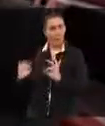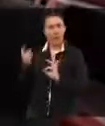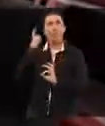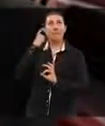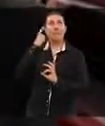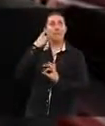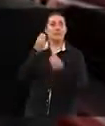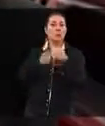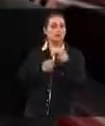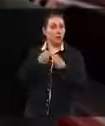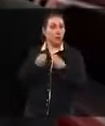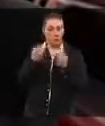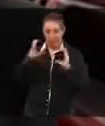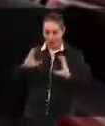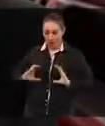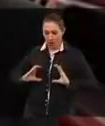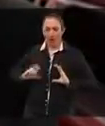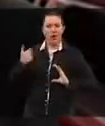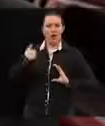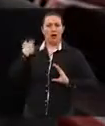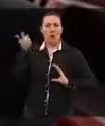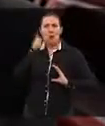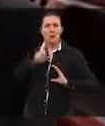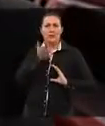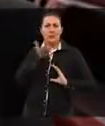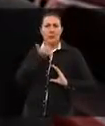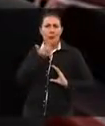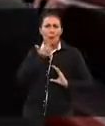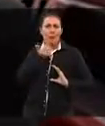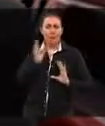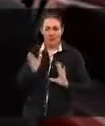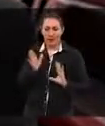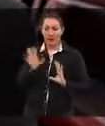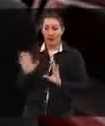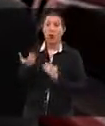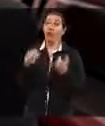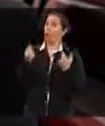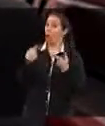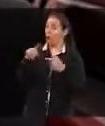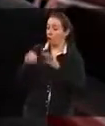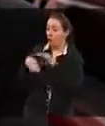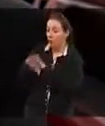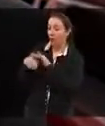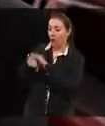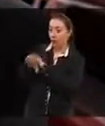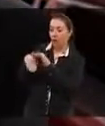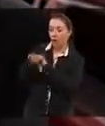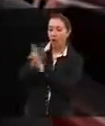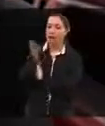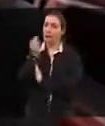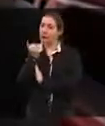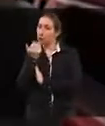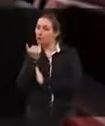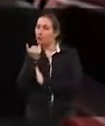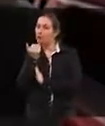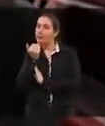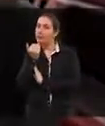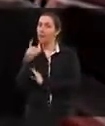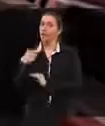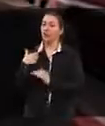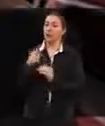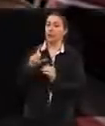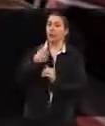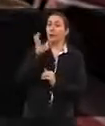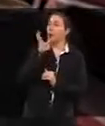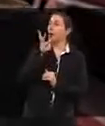entende, ele pensa, meu Deus, a Gisele está me privando de alimento, logo eu vou fazer uma reserva, o meu organismo vai ficar